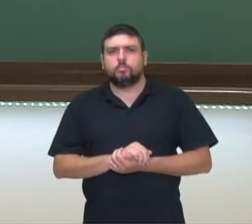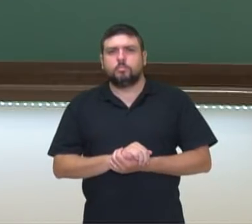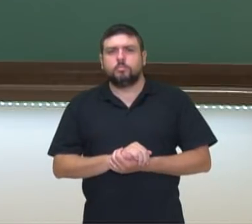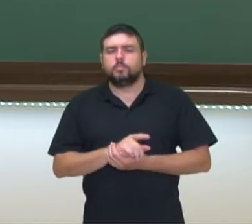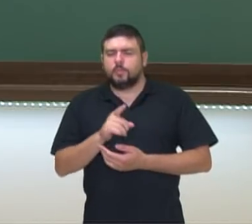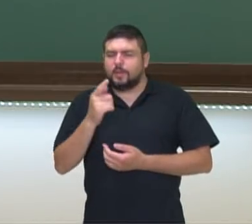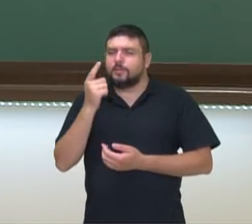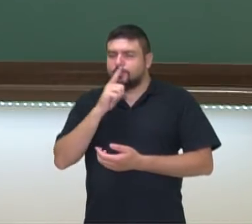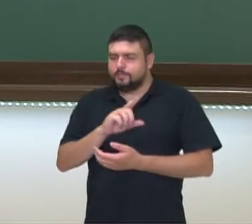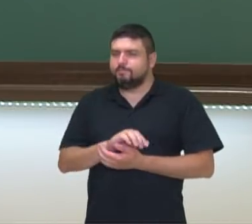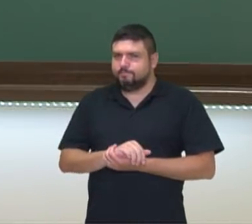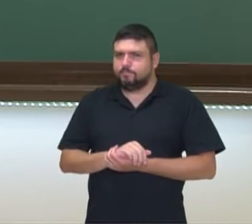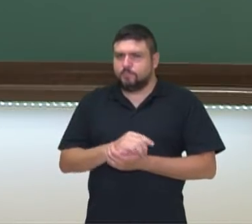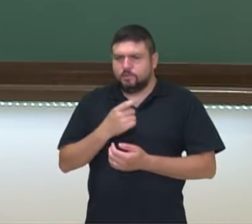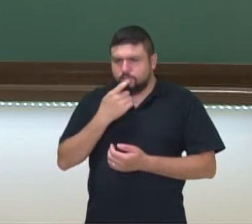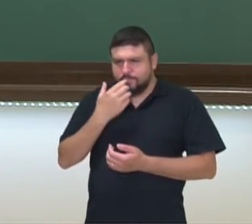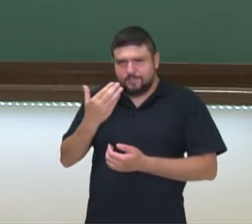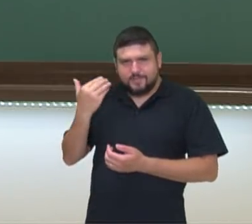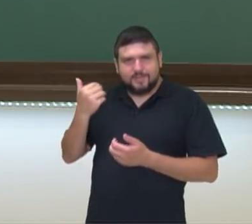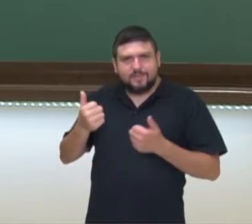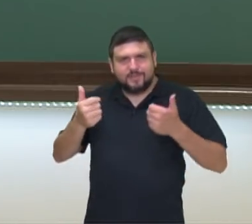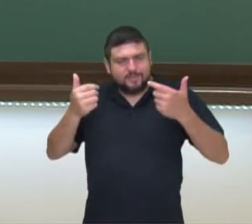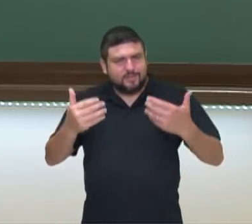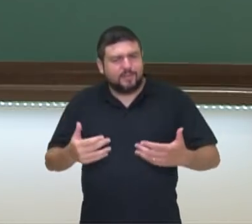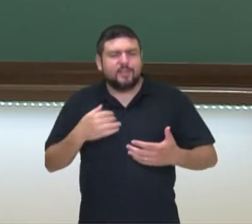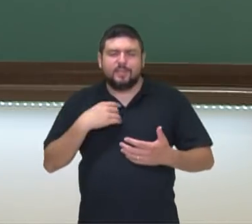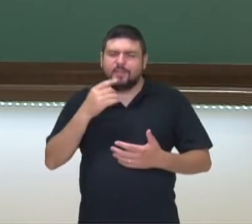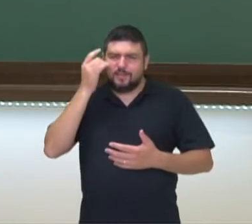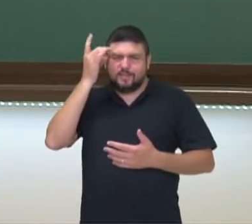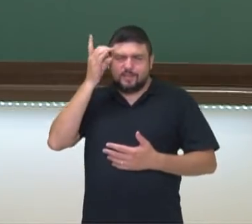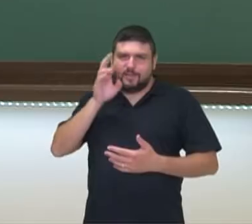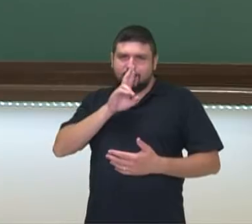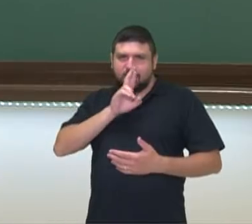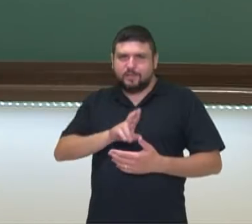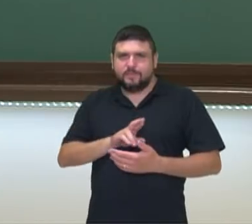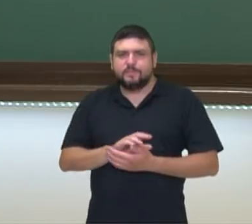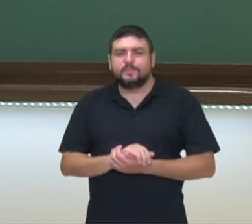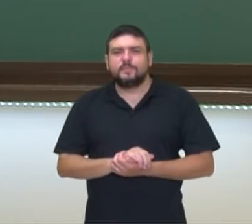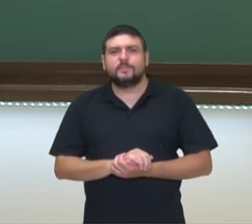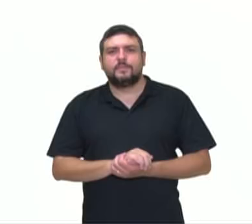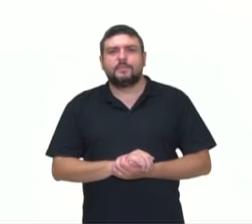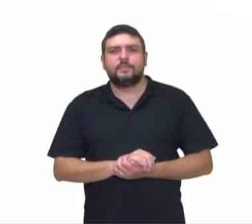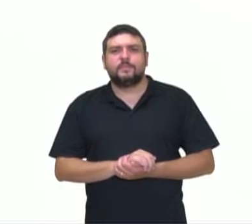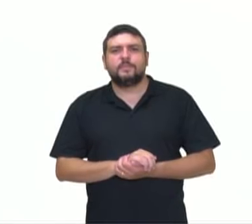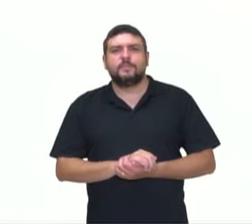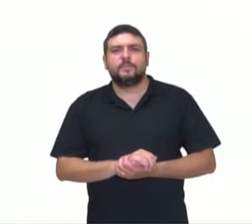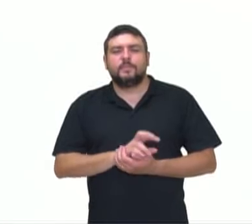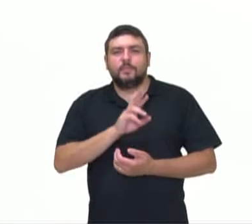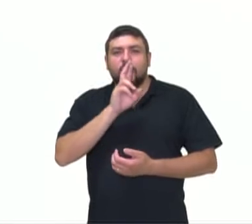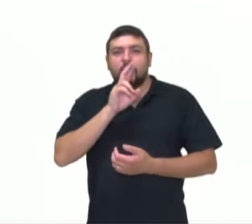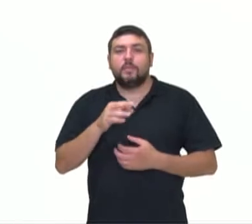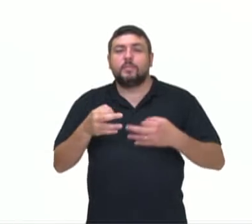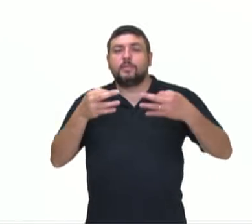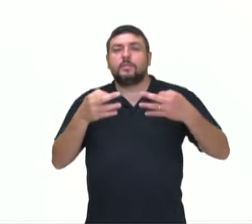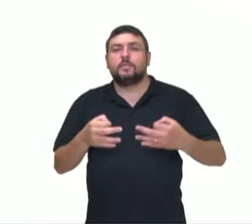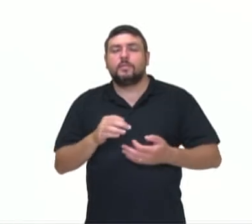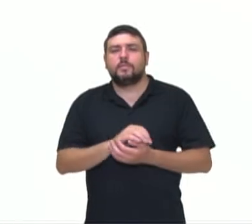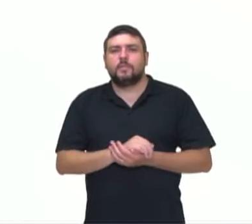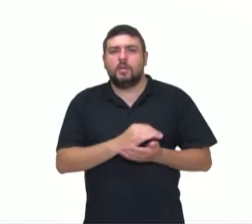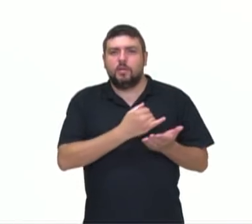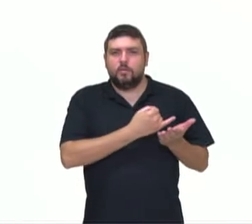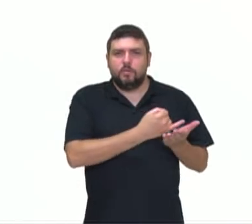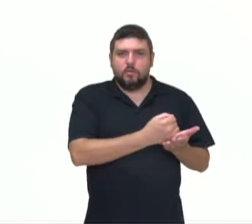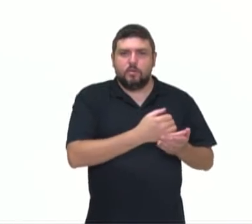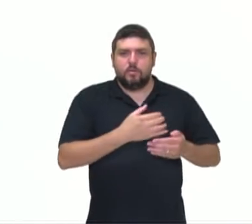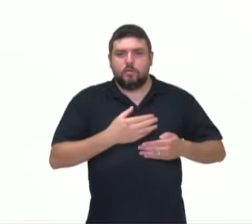né? Acabamos de falar sobre eles, então ficou tranquila essa resposta. A resposta certa é introdução,